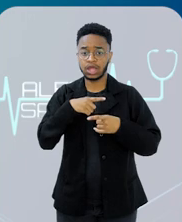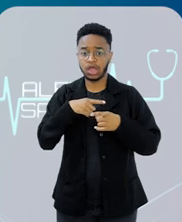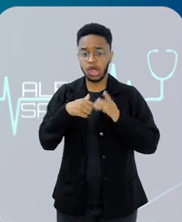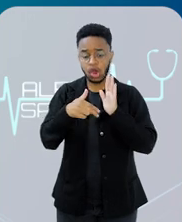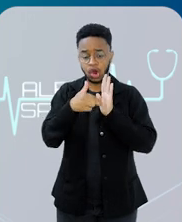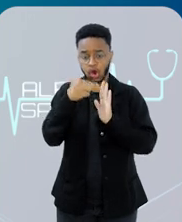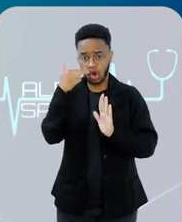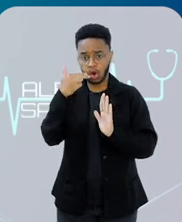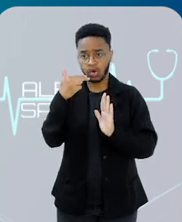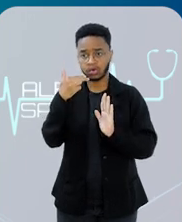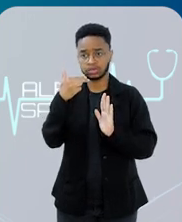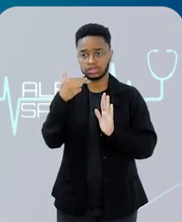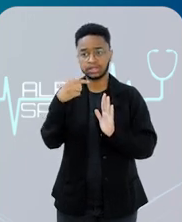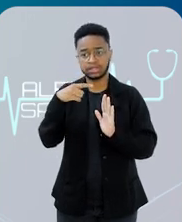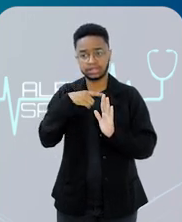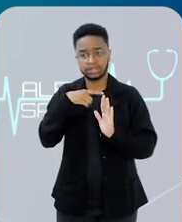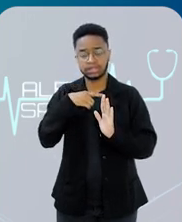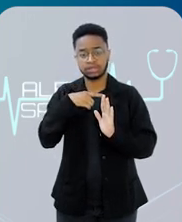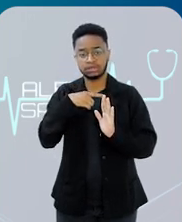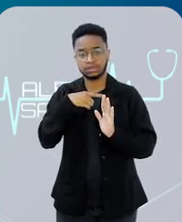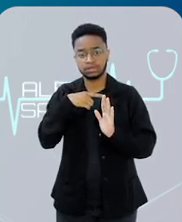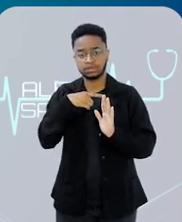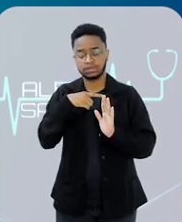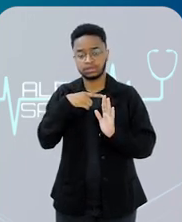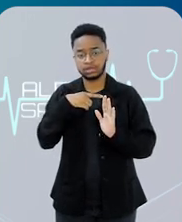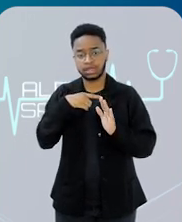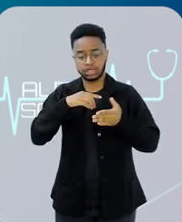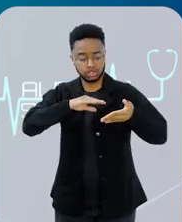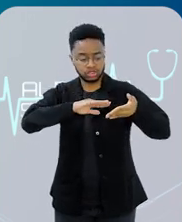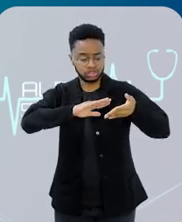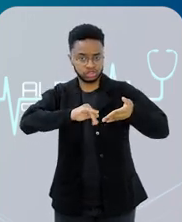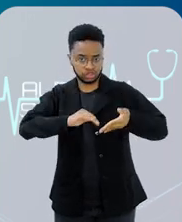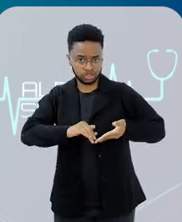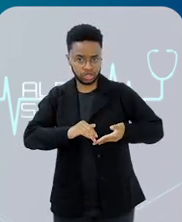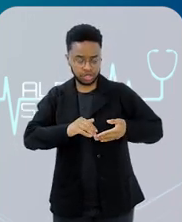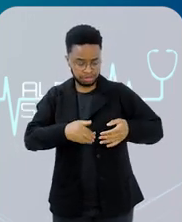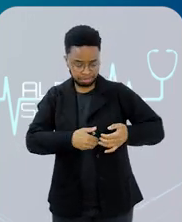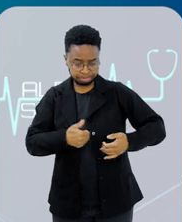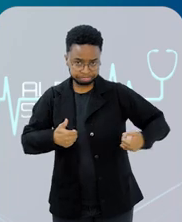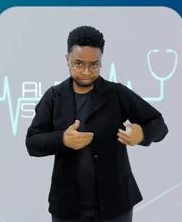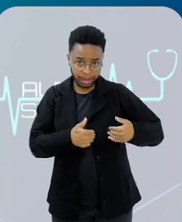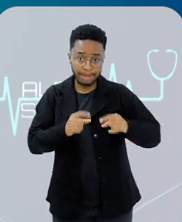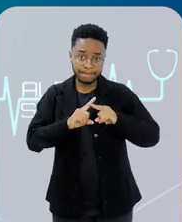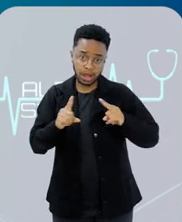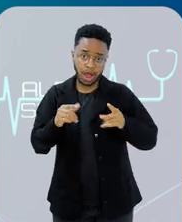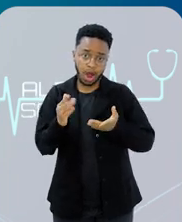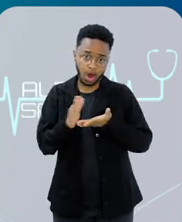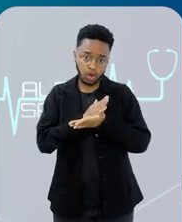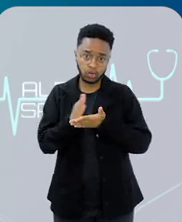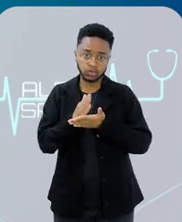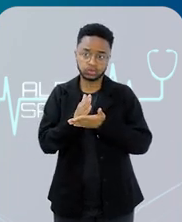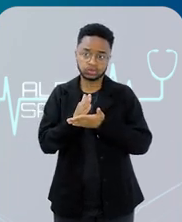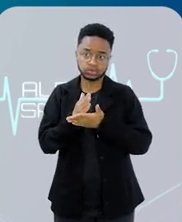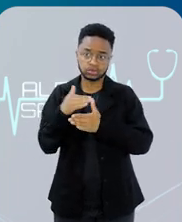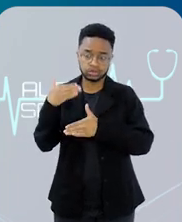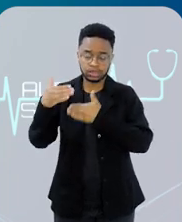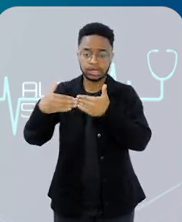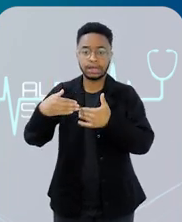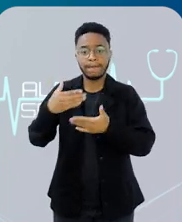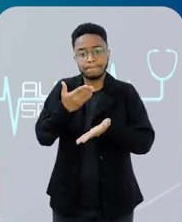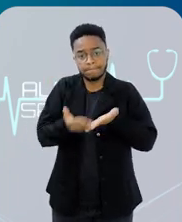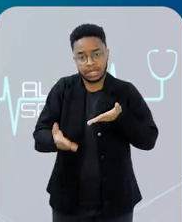incisão no qual você tem uma decorticação, tira uma parte de pele, e algumas pacientes evoluem com uma perda